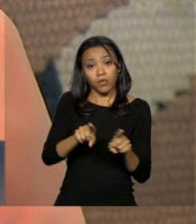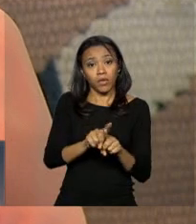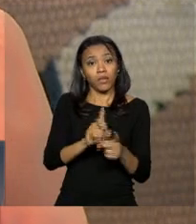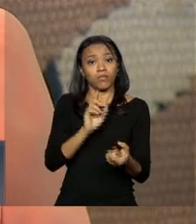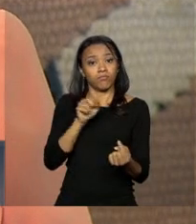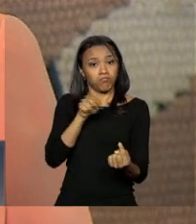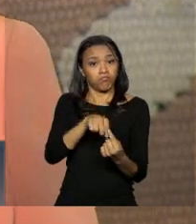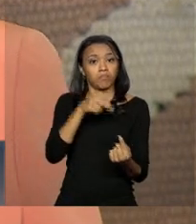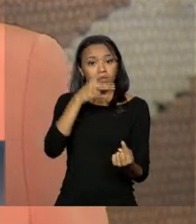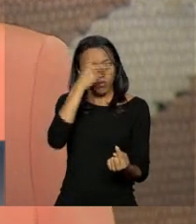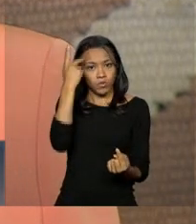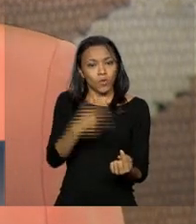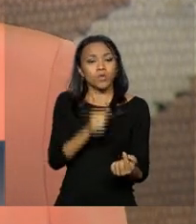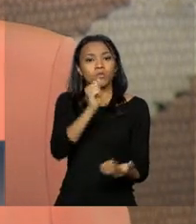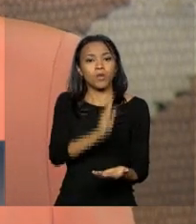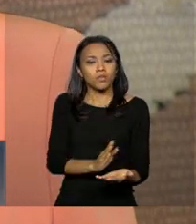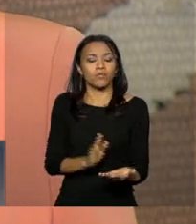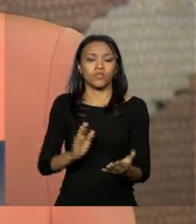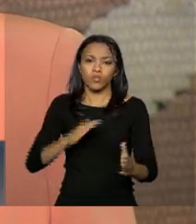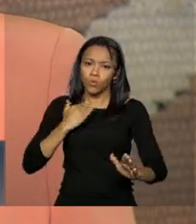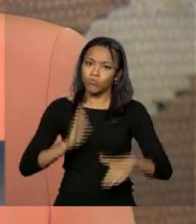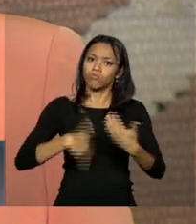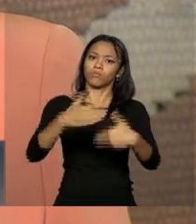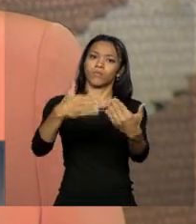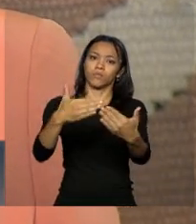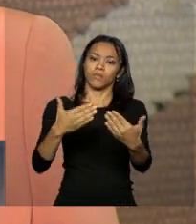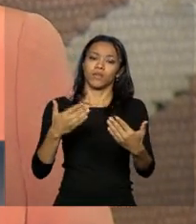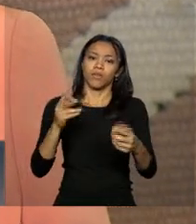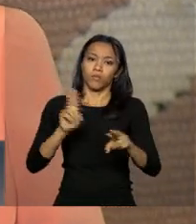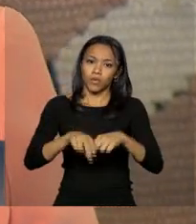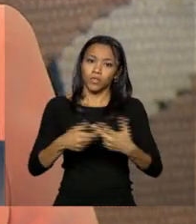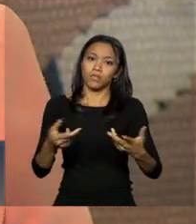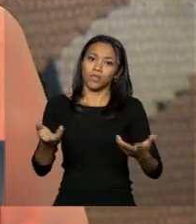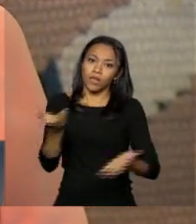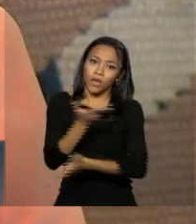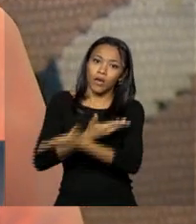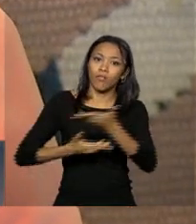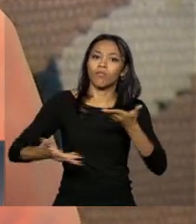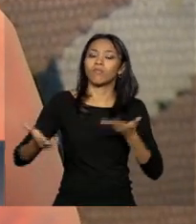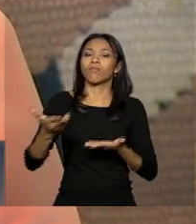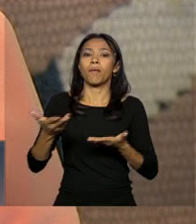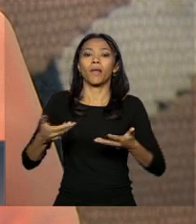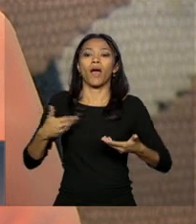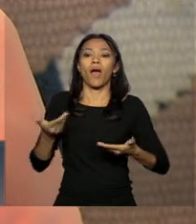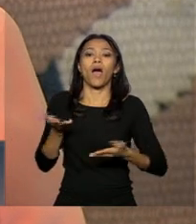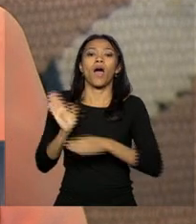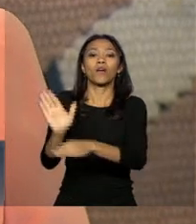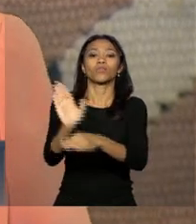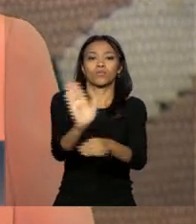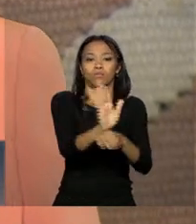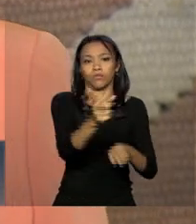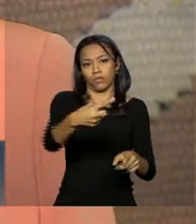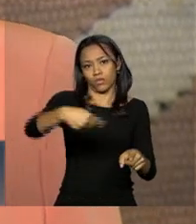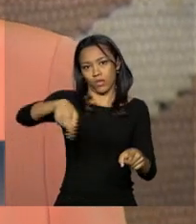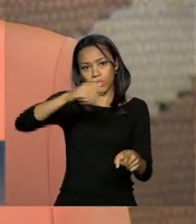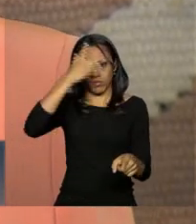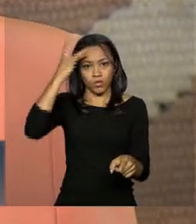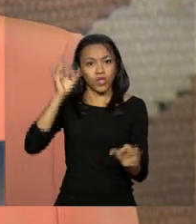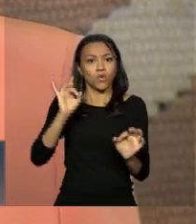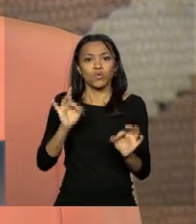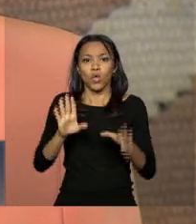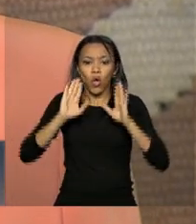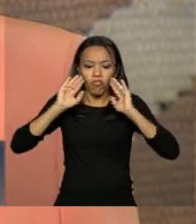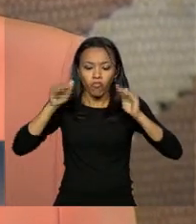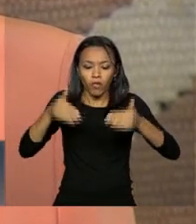Brasil. E é por isso que a cooperação é uma cooperação ao serviço das pessoas. Não é uma cooperação do ponto de vista